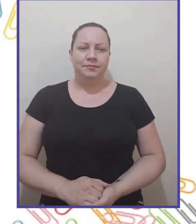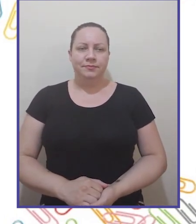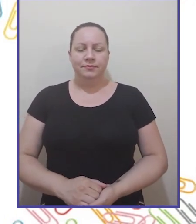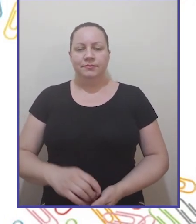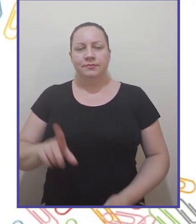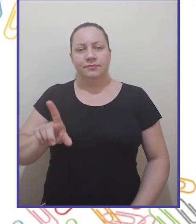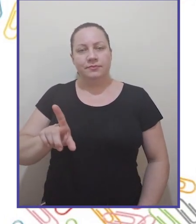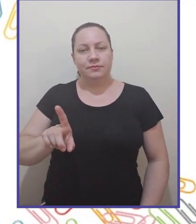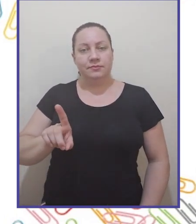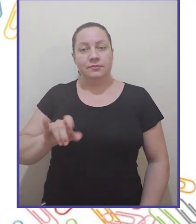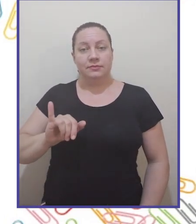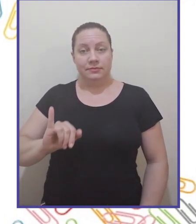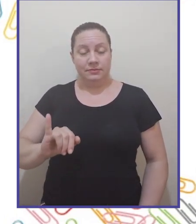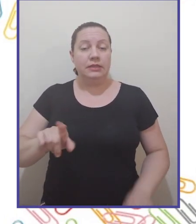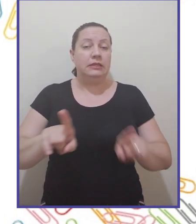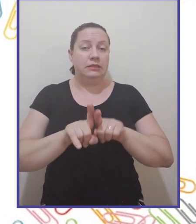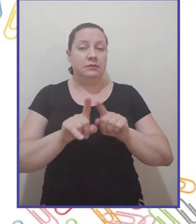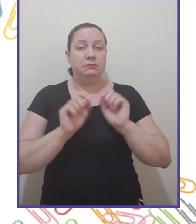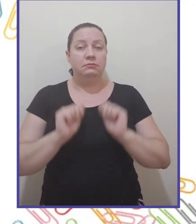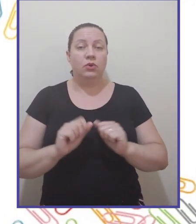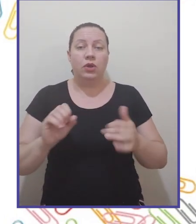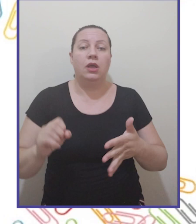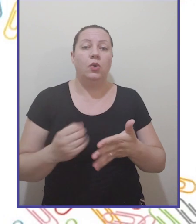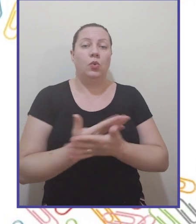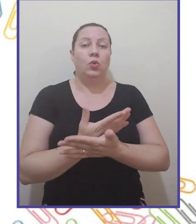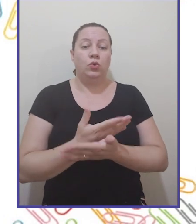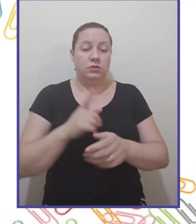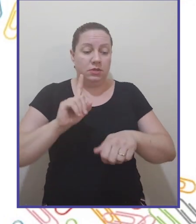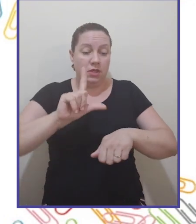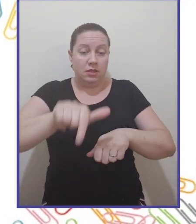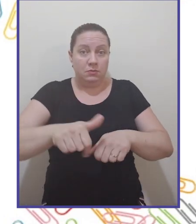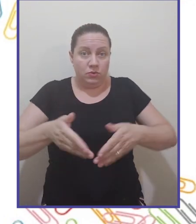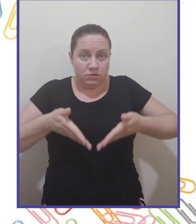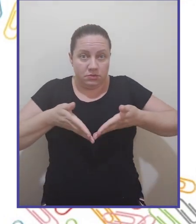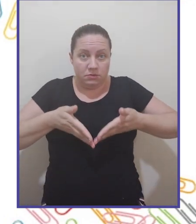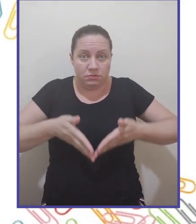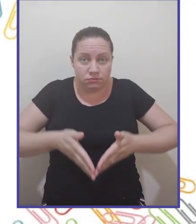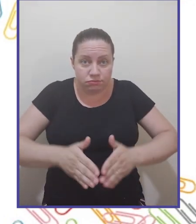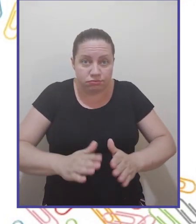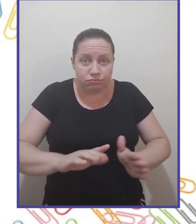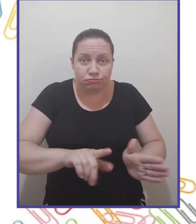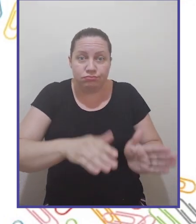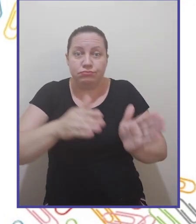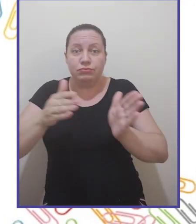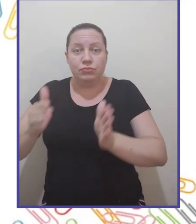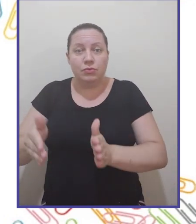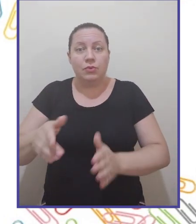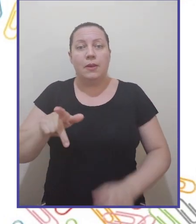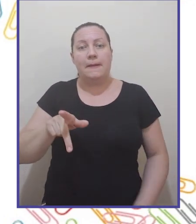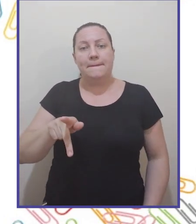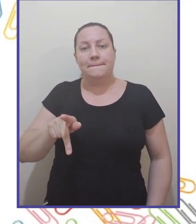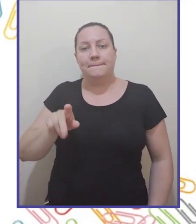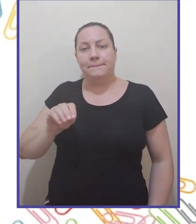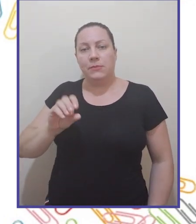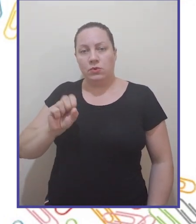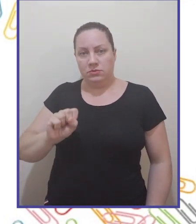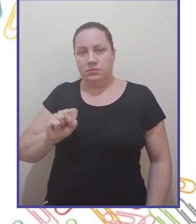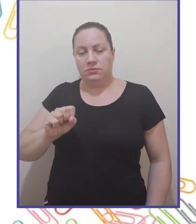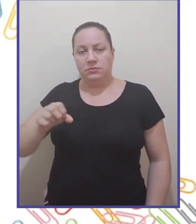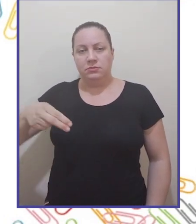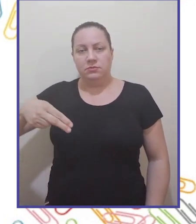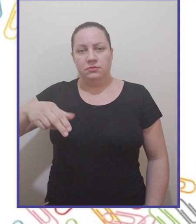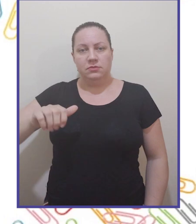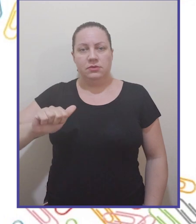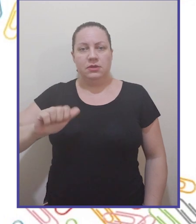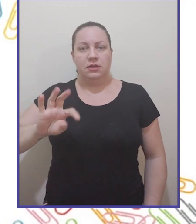A DI também pode ocorrer após o nascimento da criança, período chamado de pós-natal. Ela pode